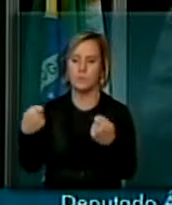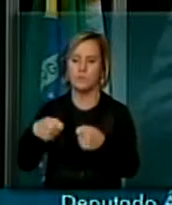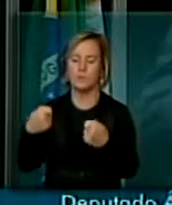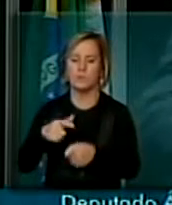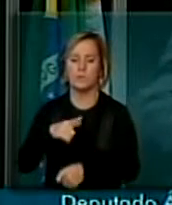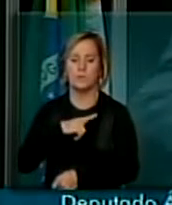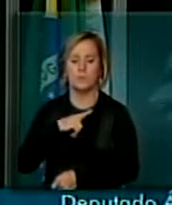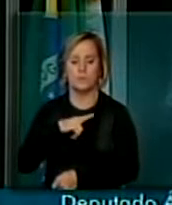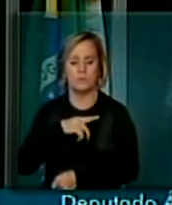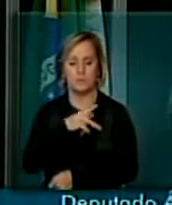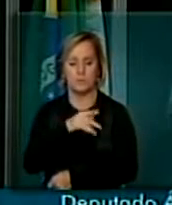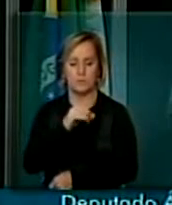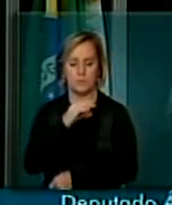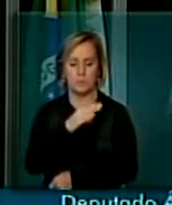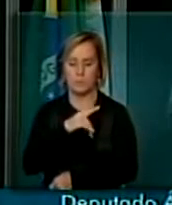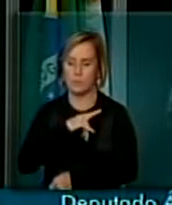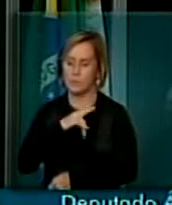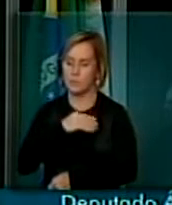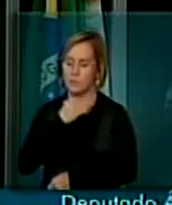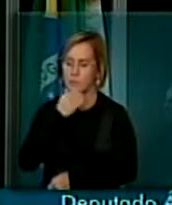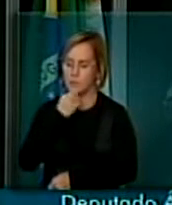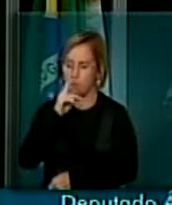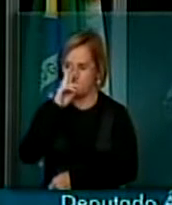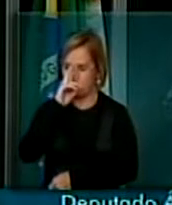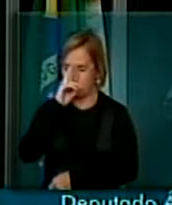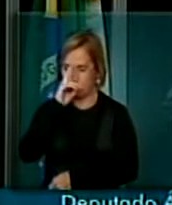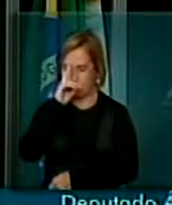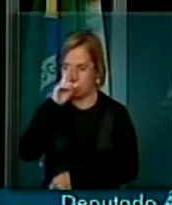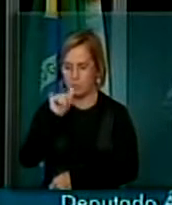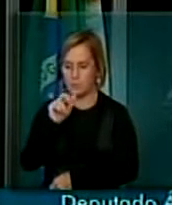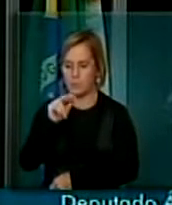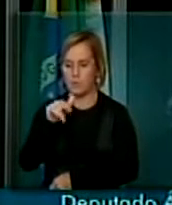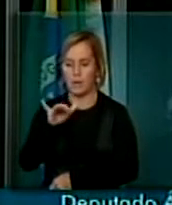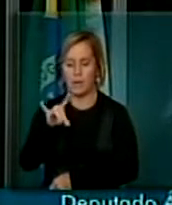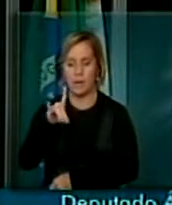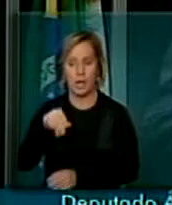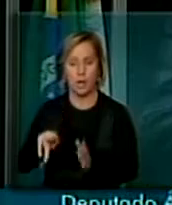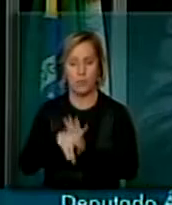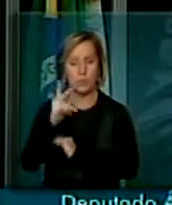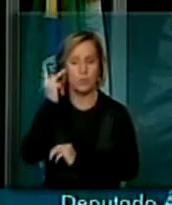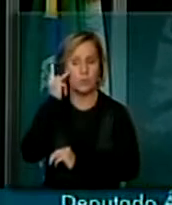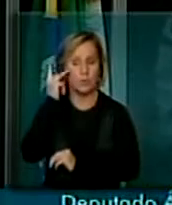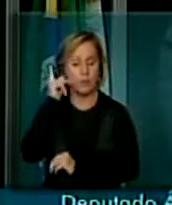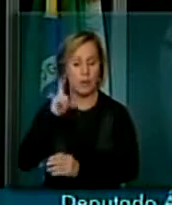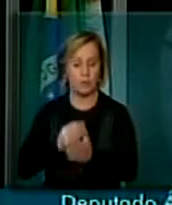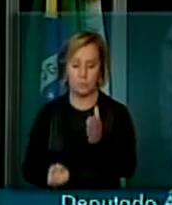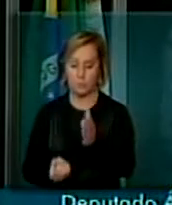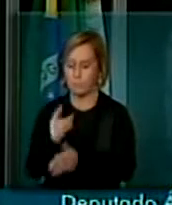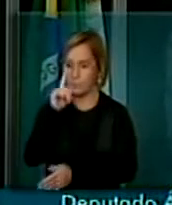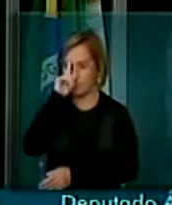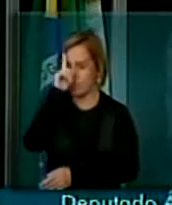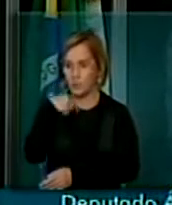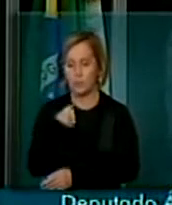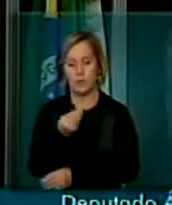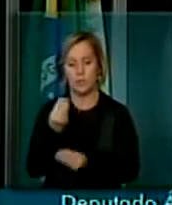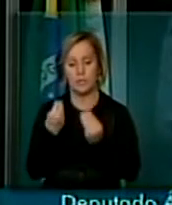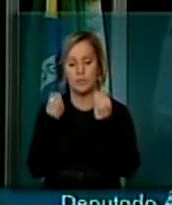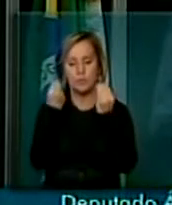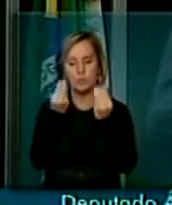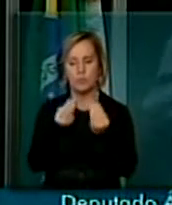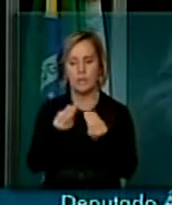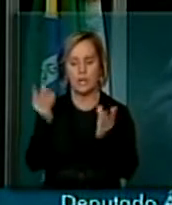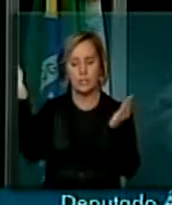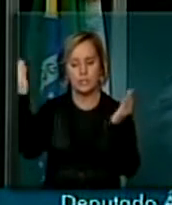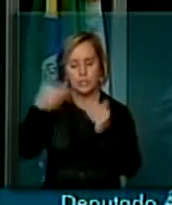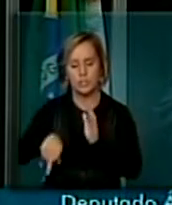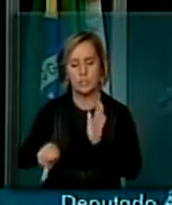de autoria do nobre colega de São Paulo, deputado Arnaldo Faria de Sá, nós estamos pretendendo dar dignidade salarial